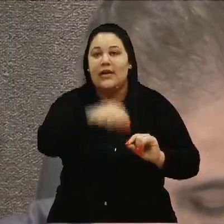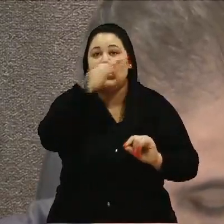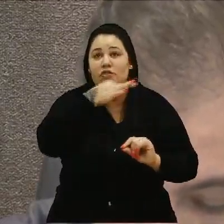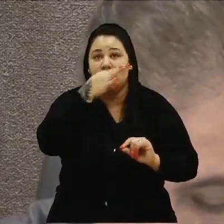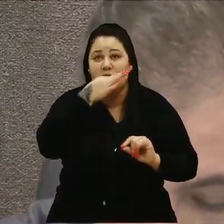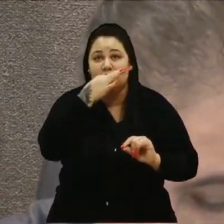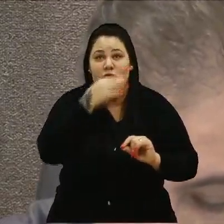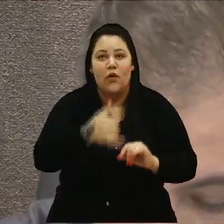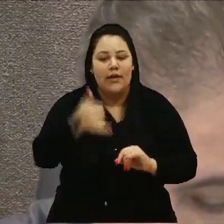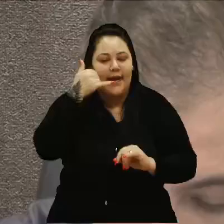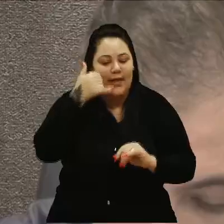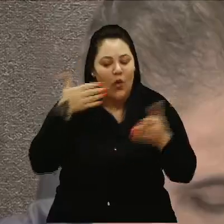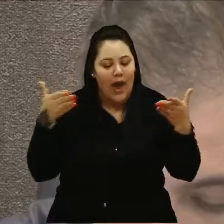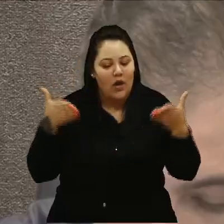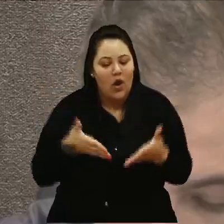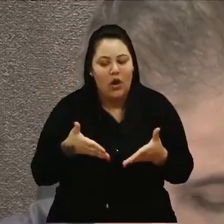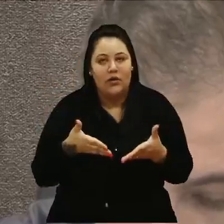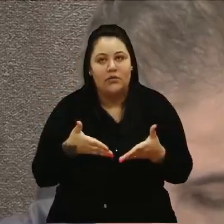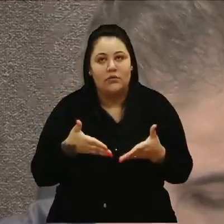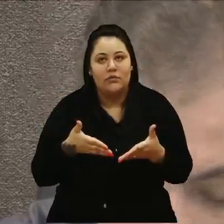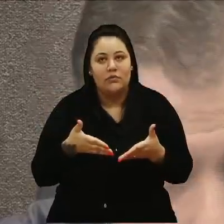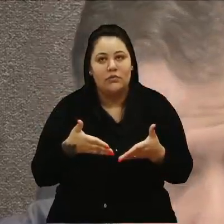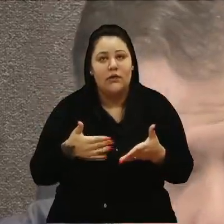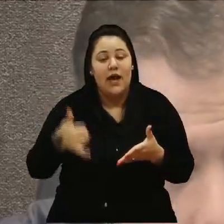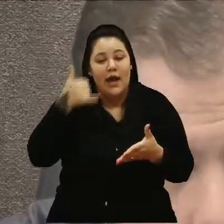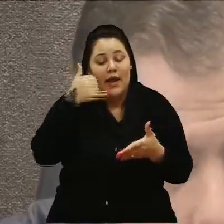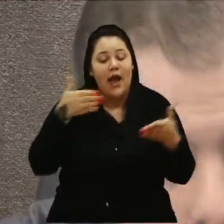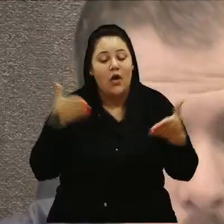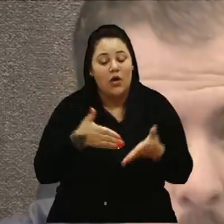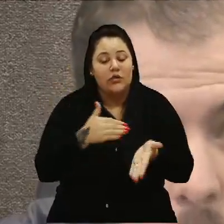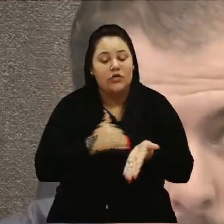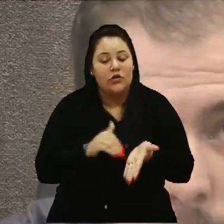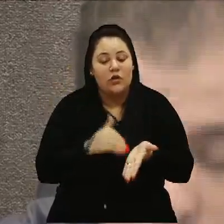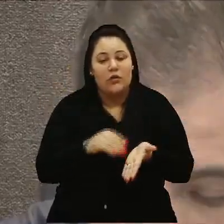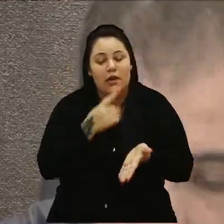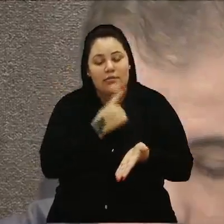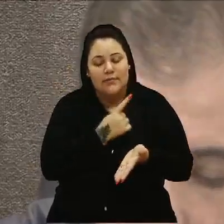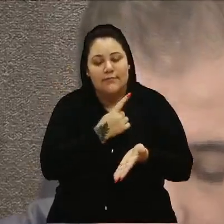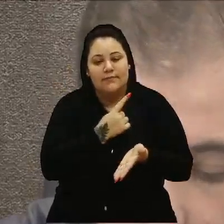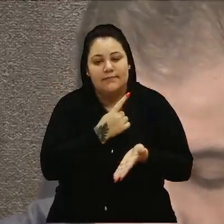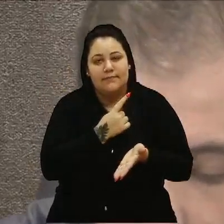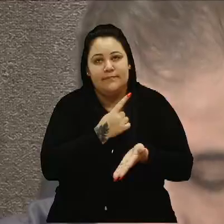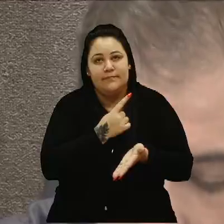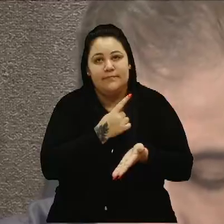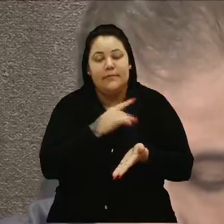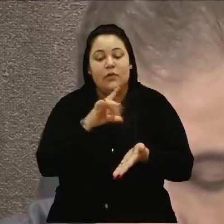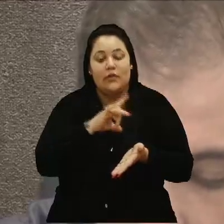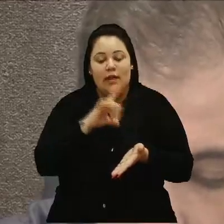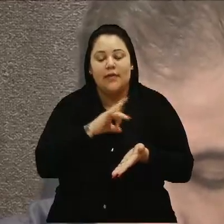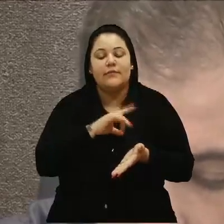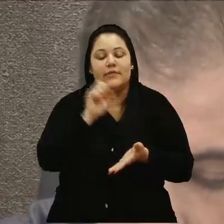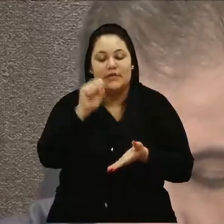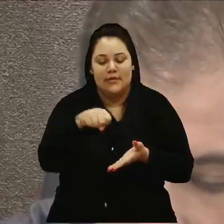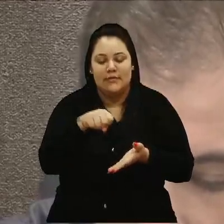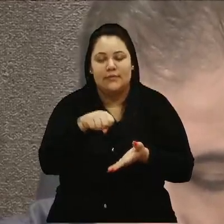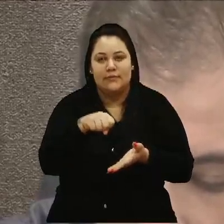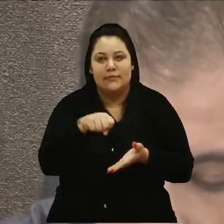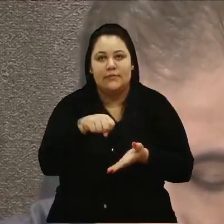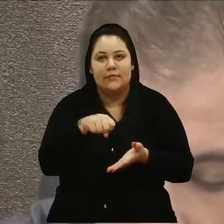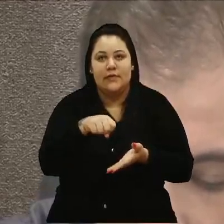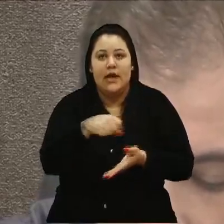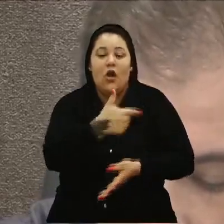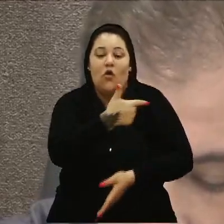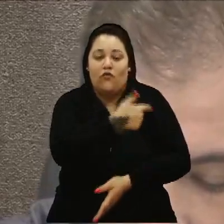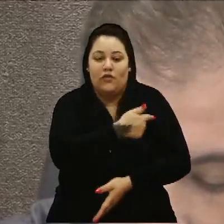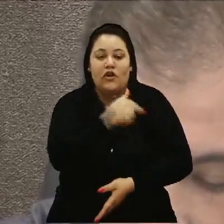Foi ligado agora do gabinete lá em cima, vereadora. Então, existe a vacina do Covid em Caxias,